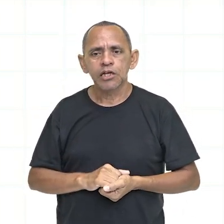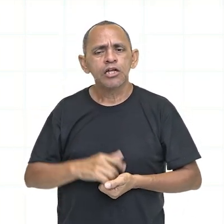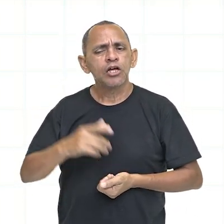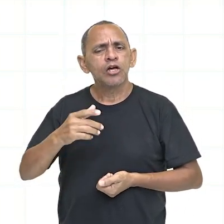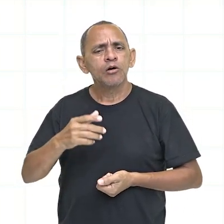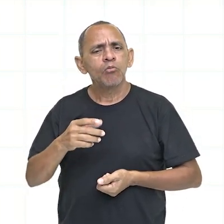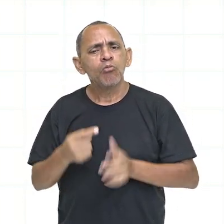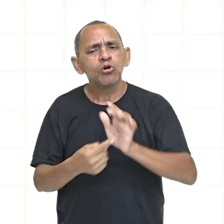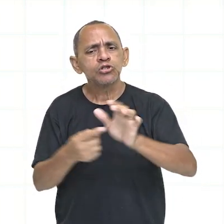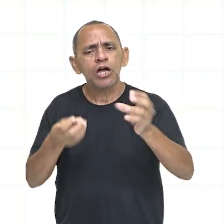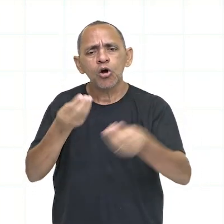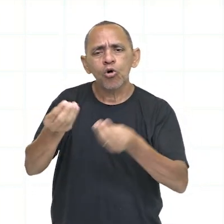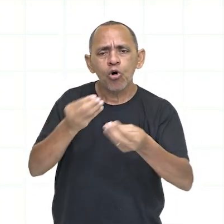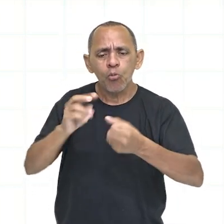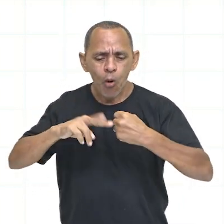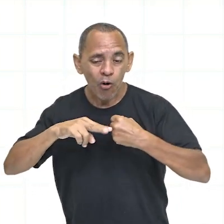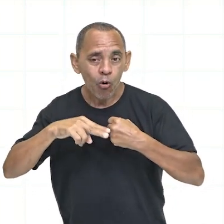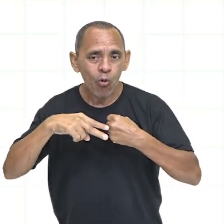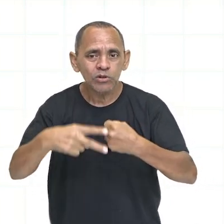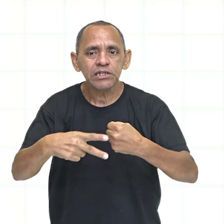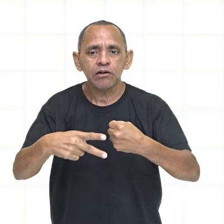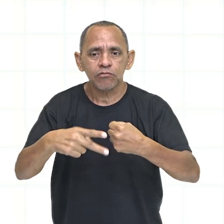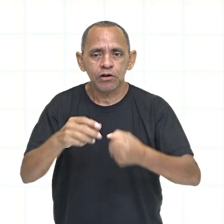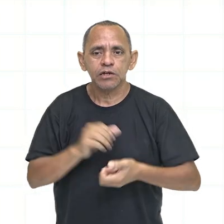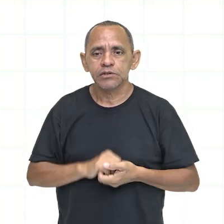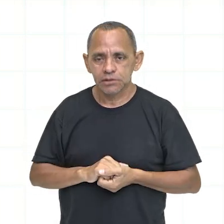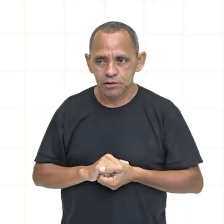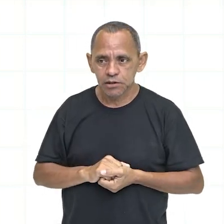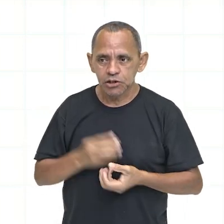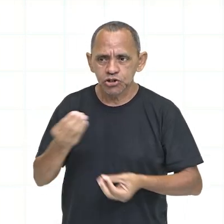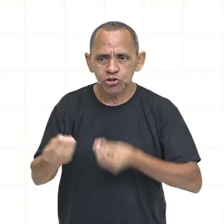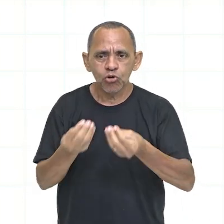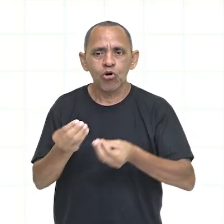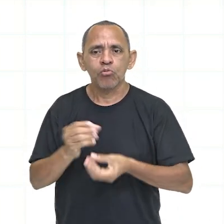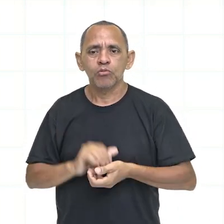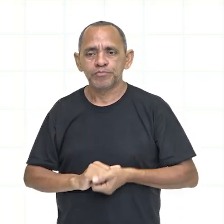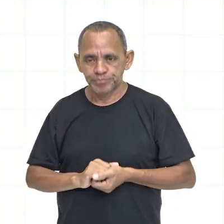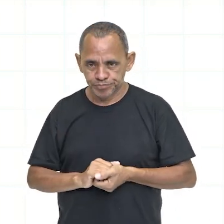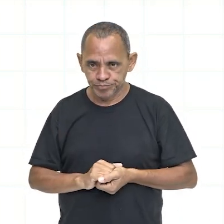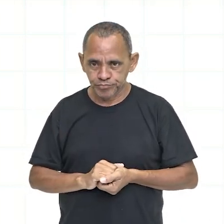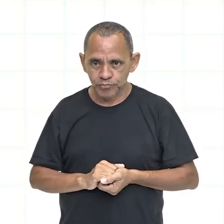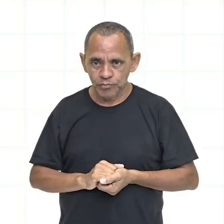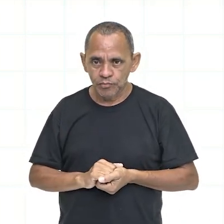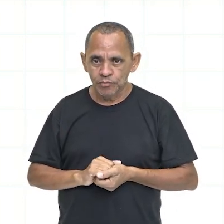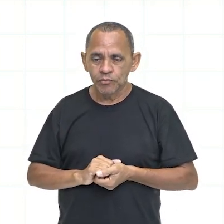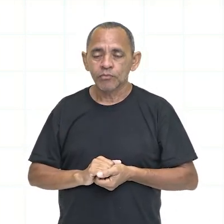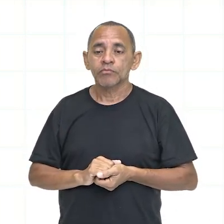indicar, então, uma consequência. Olha só, ela fala inglês fluentemente. Por isso, então,